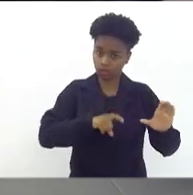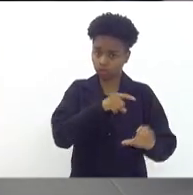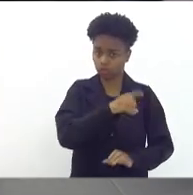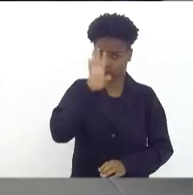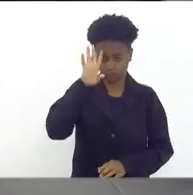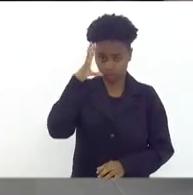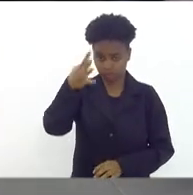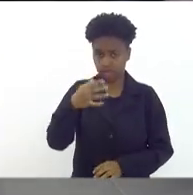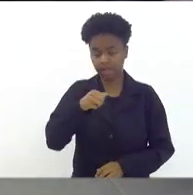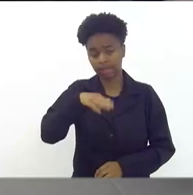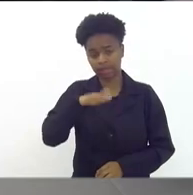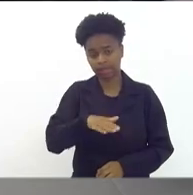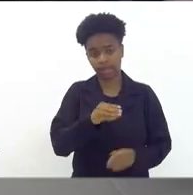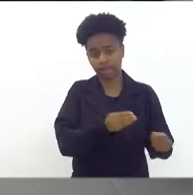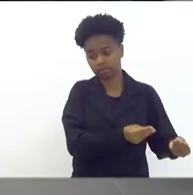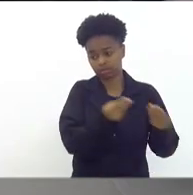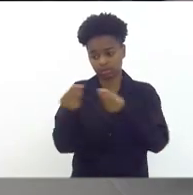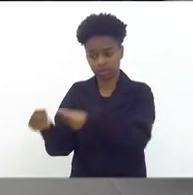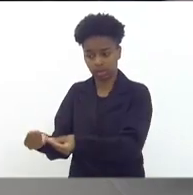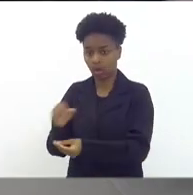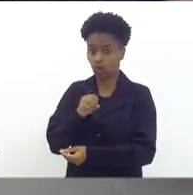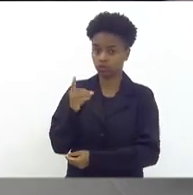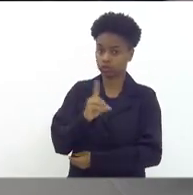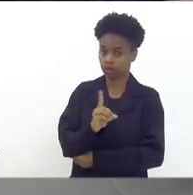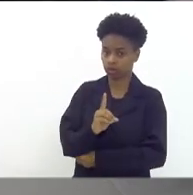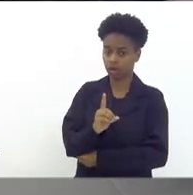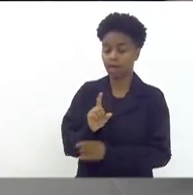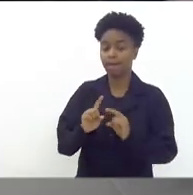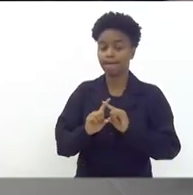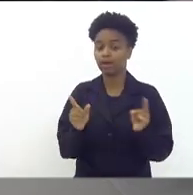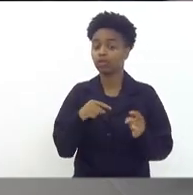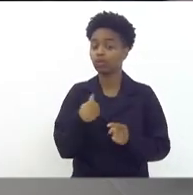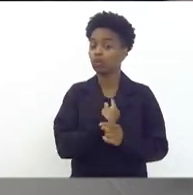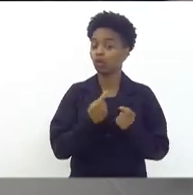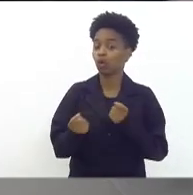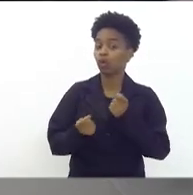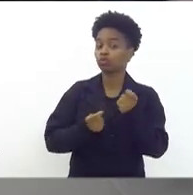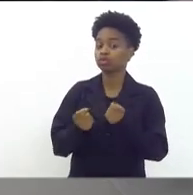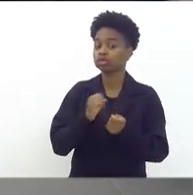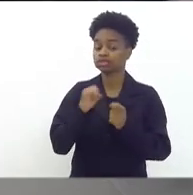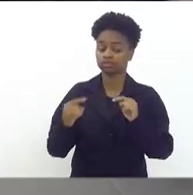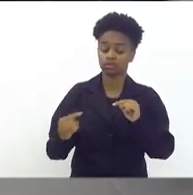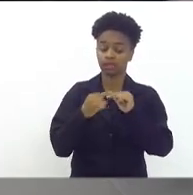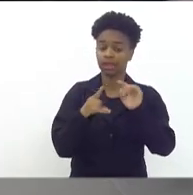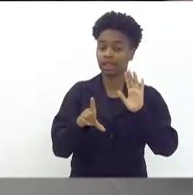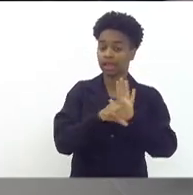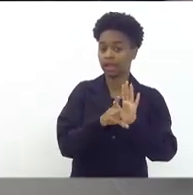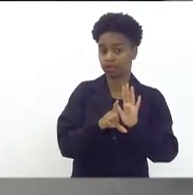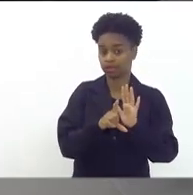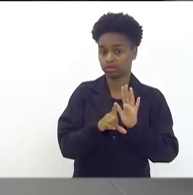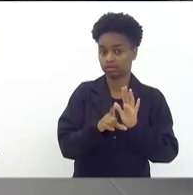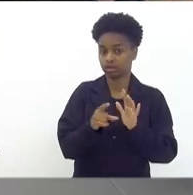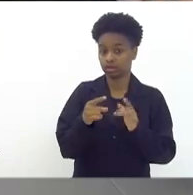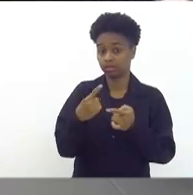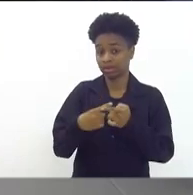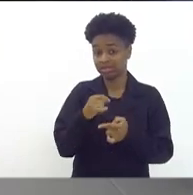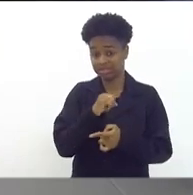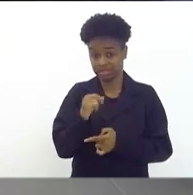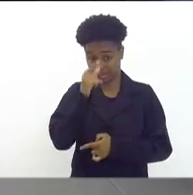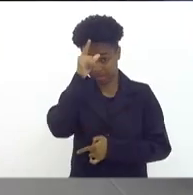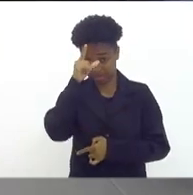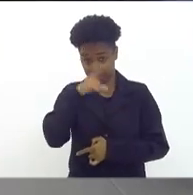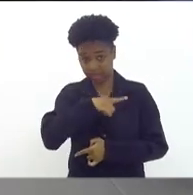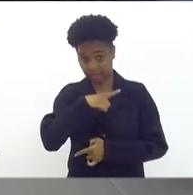usuário a ser até o fornecimento ou não a gente faz é um controle de legalidade para verificar o que se algum usuário